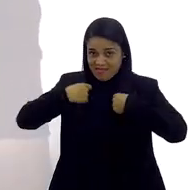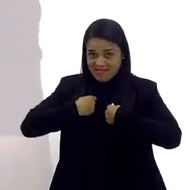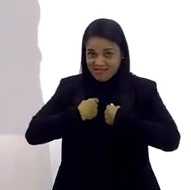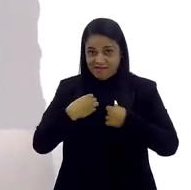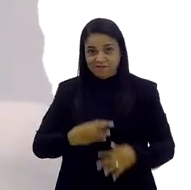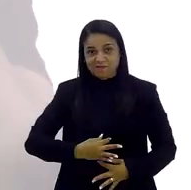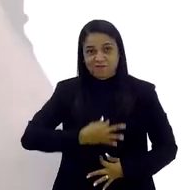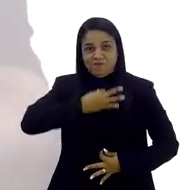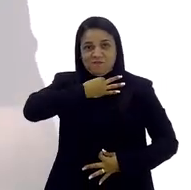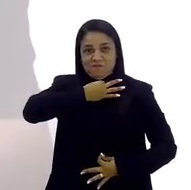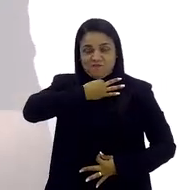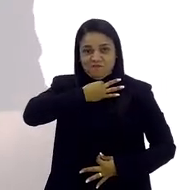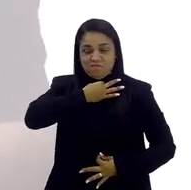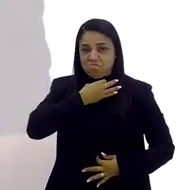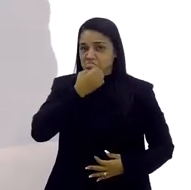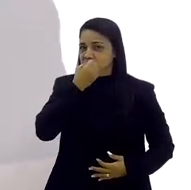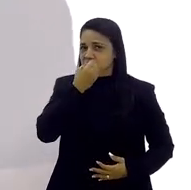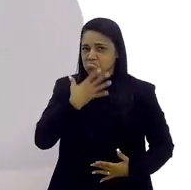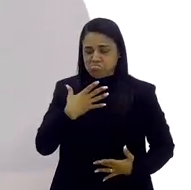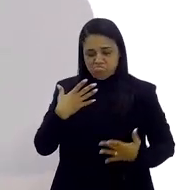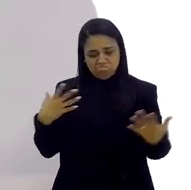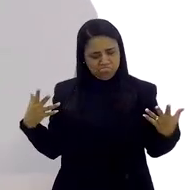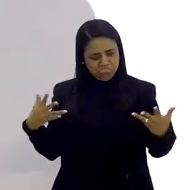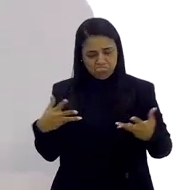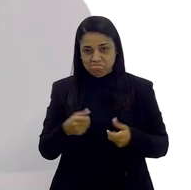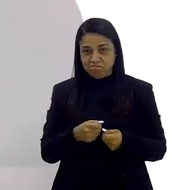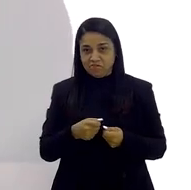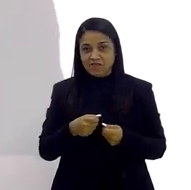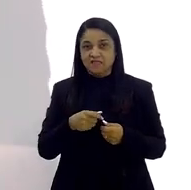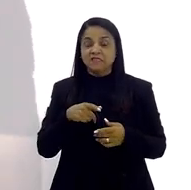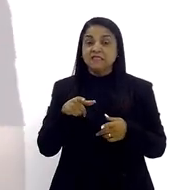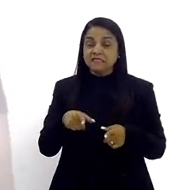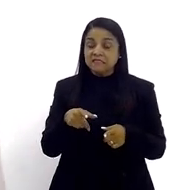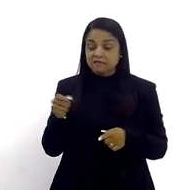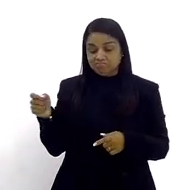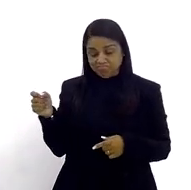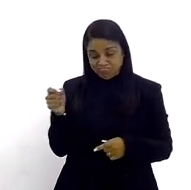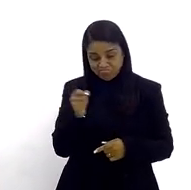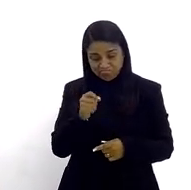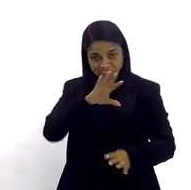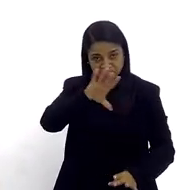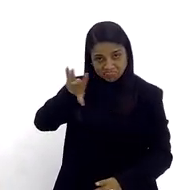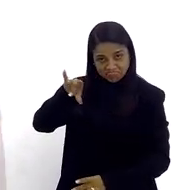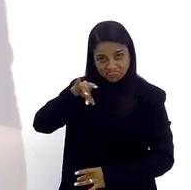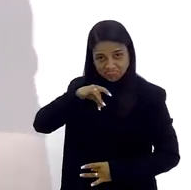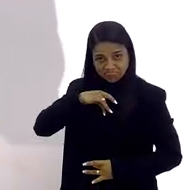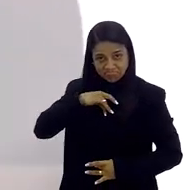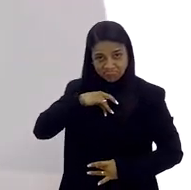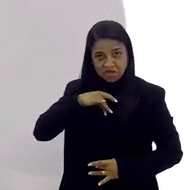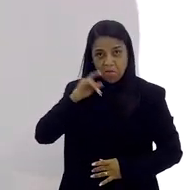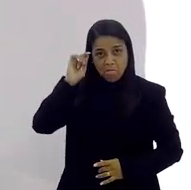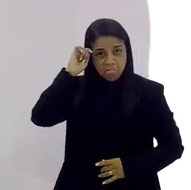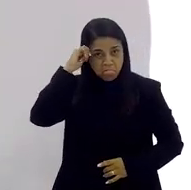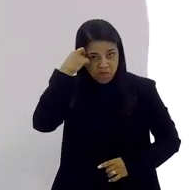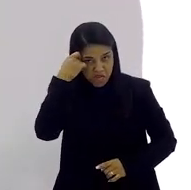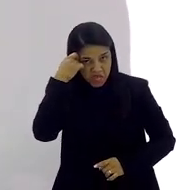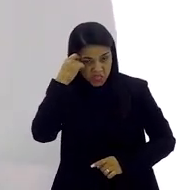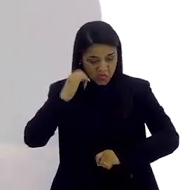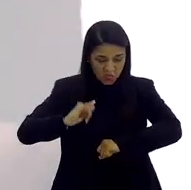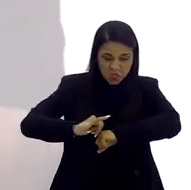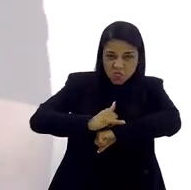gravata bem numa chifre boa porque se ele viesse preto se ele viesse gordo